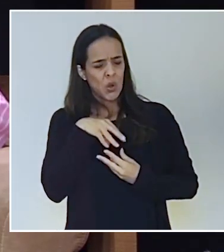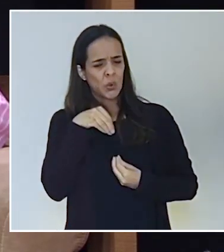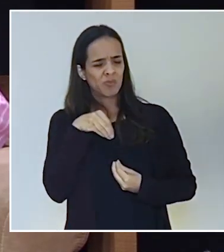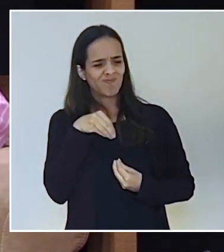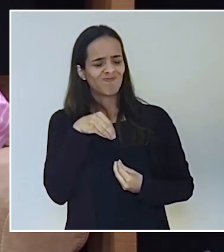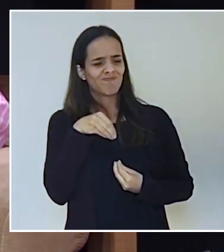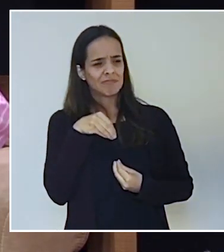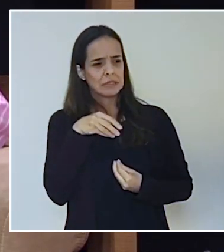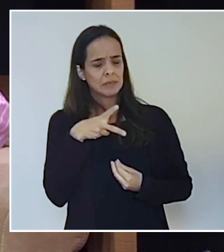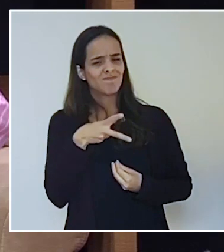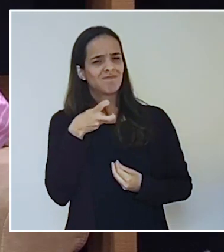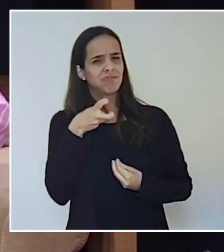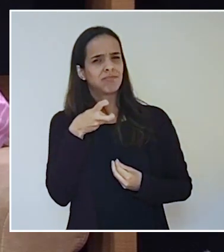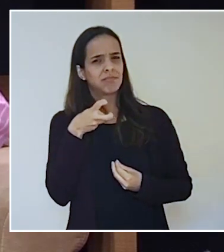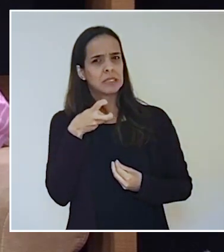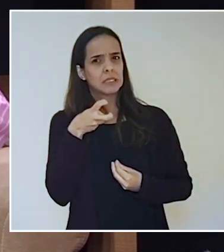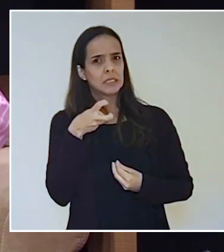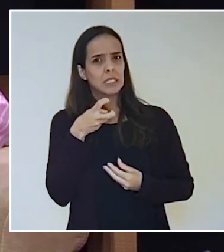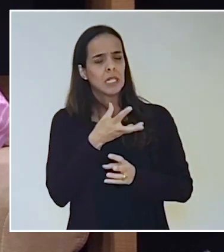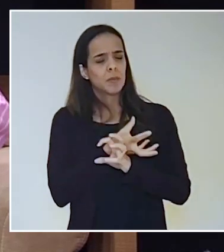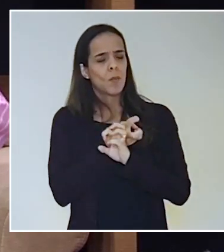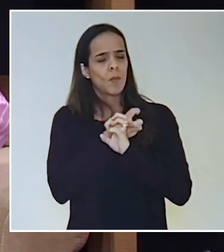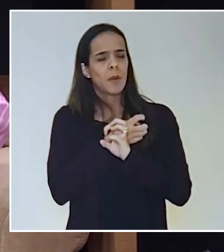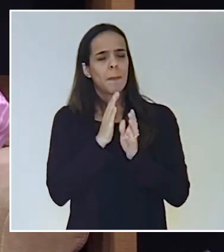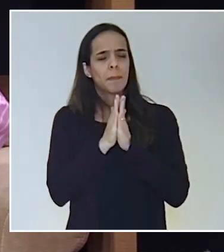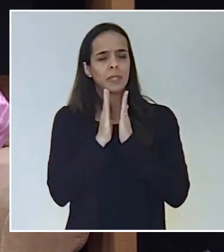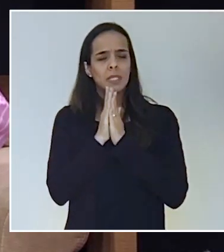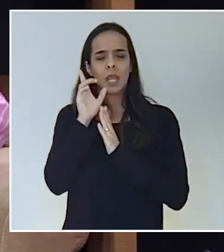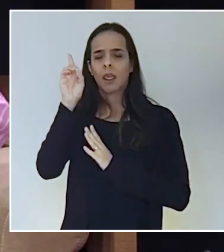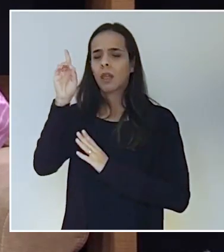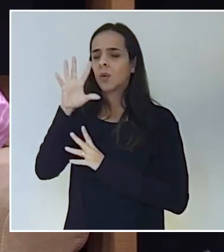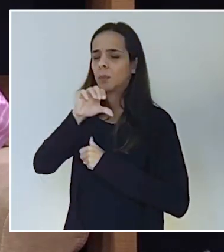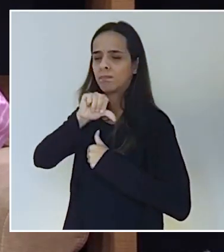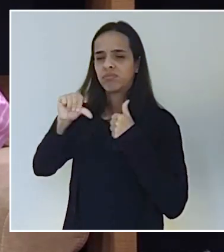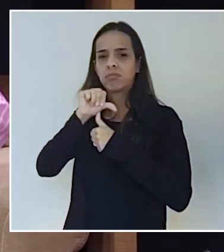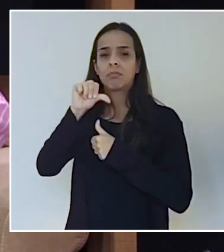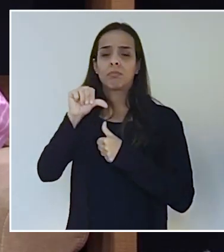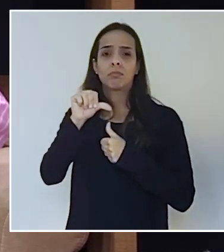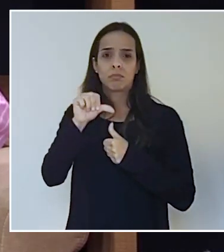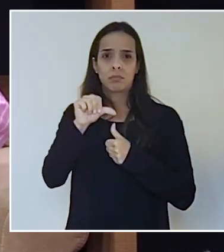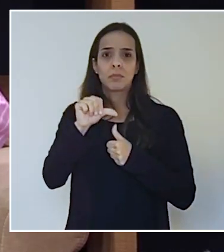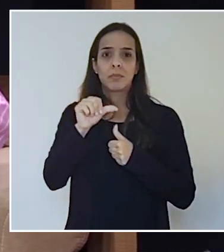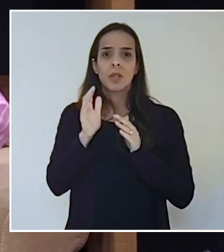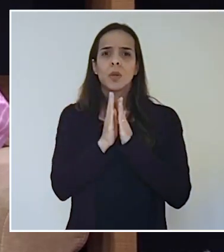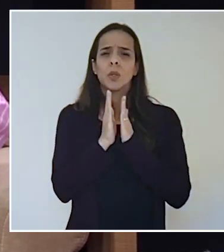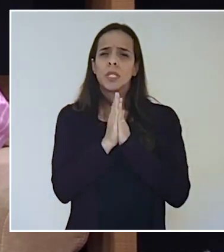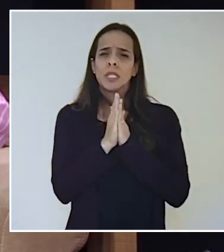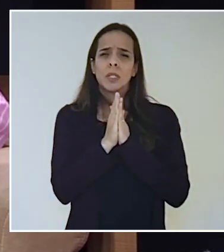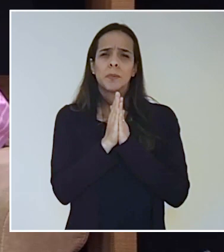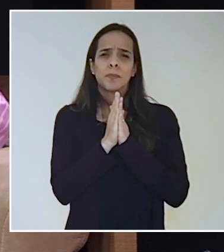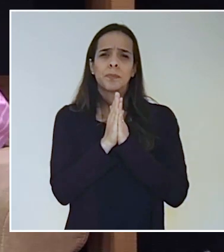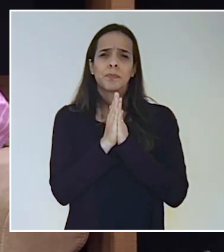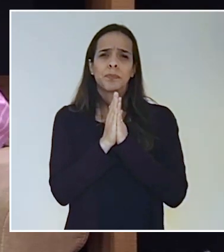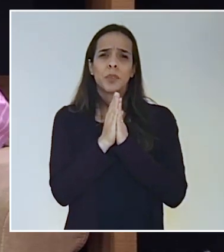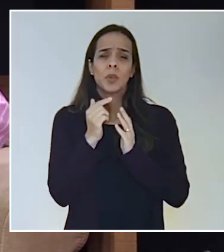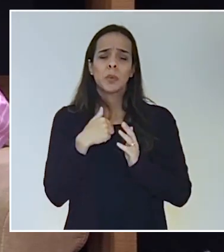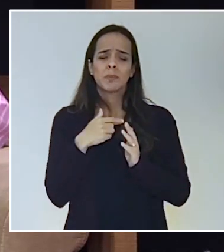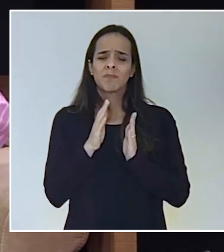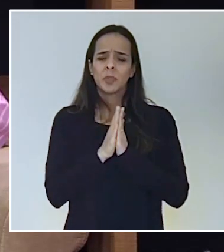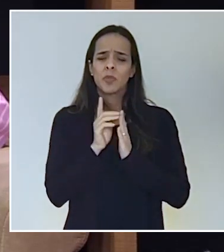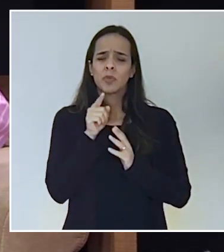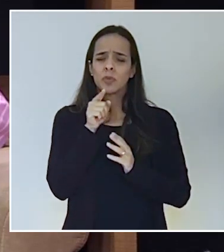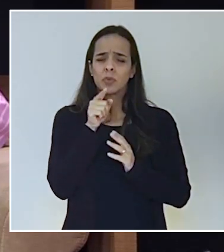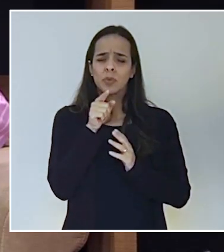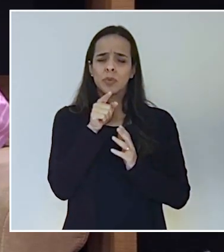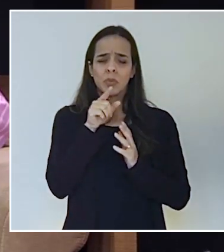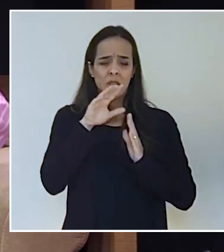por restauração. A minha oração é que as igrejas sejam restauradas e reavivadas pelo poder do